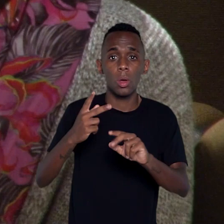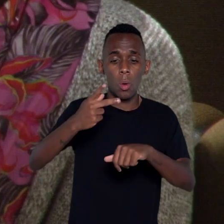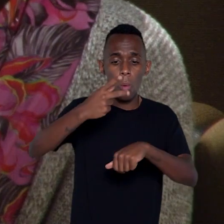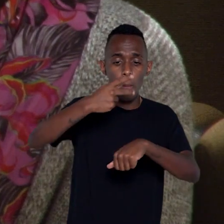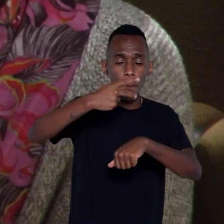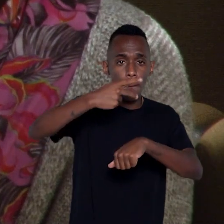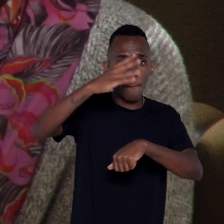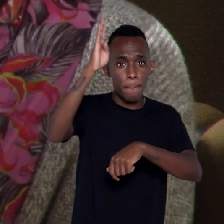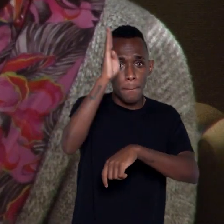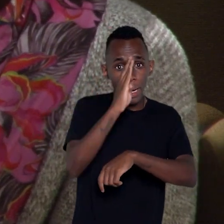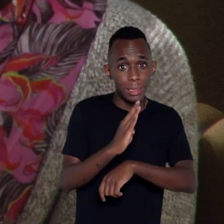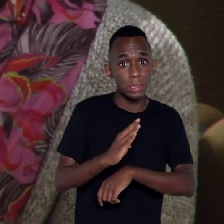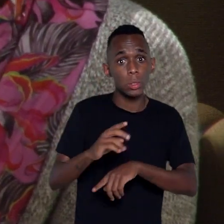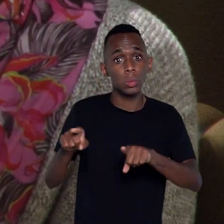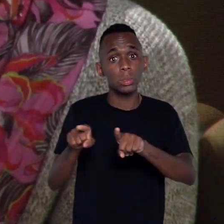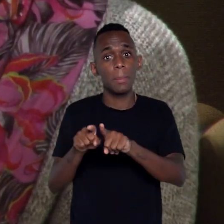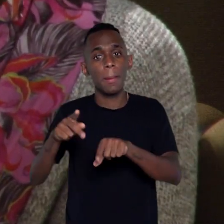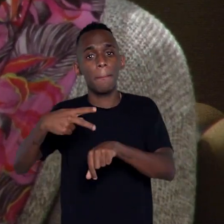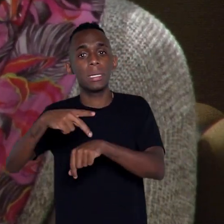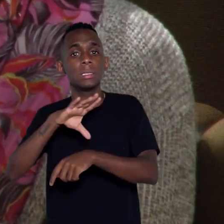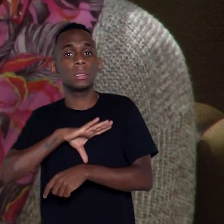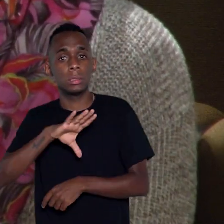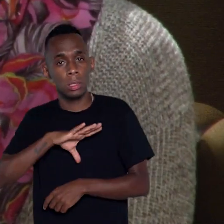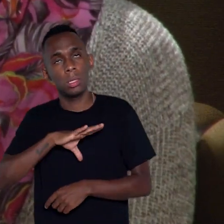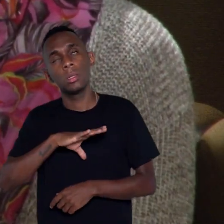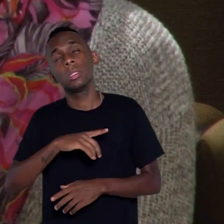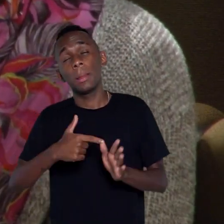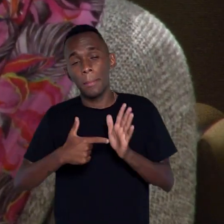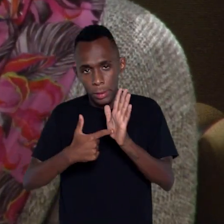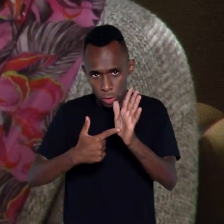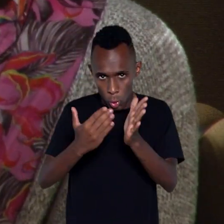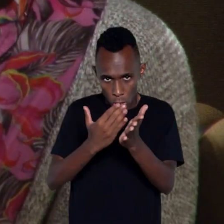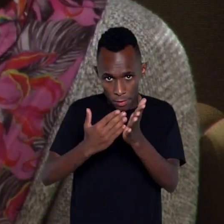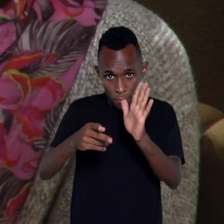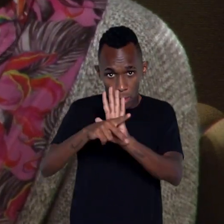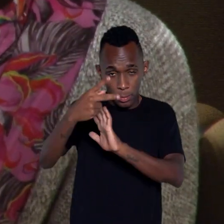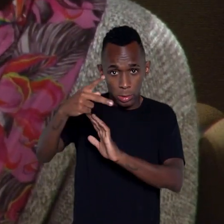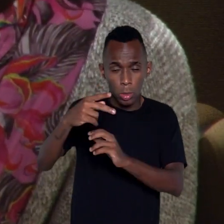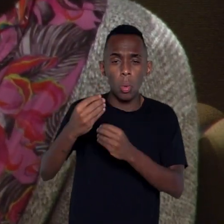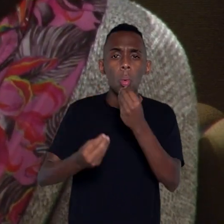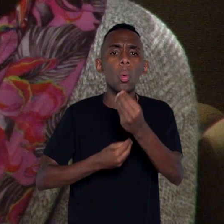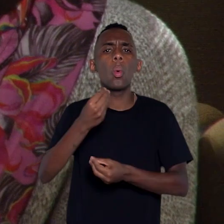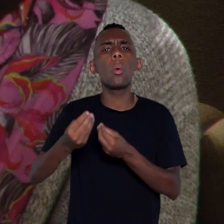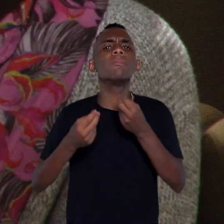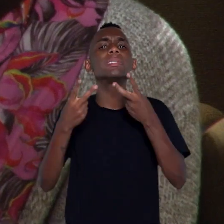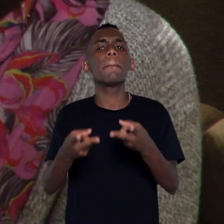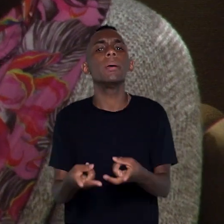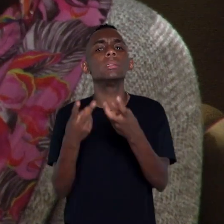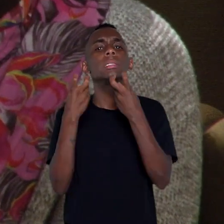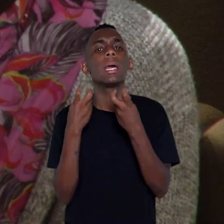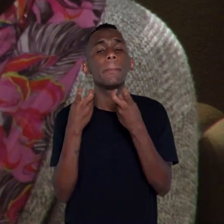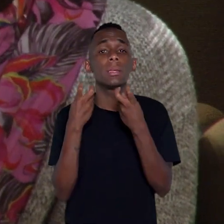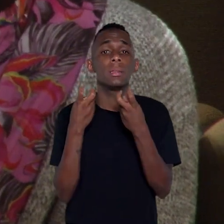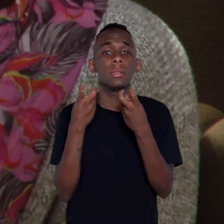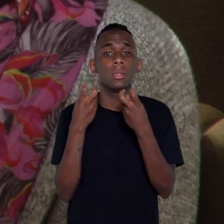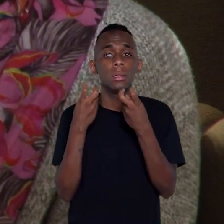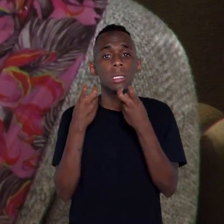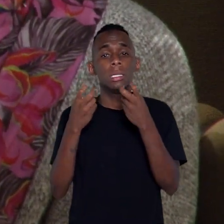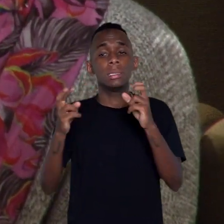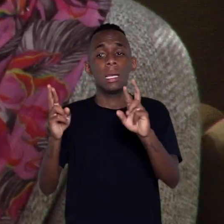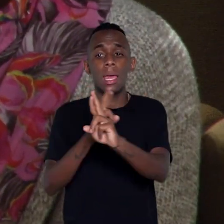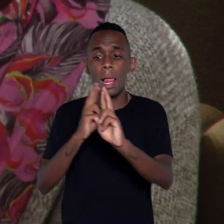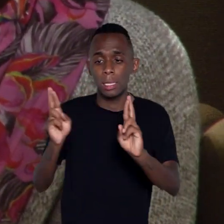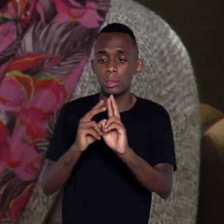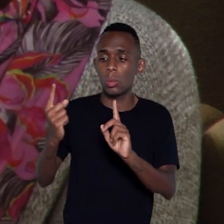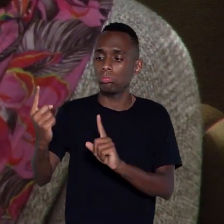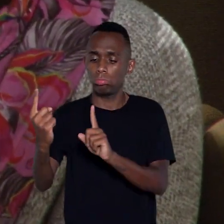relação Brasil-Portugal, e na própria publicação do seu livro, na premiação, como é que você vê, né, e se é que vê essa relação